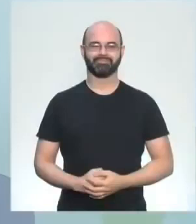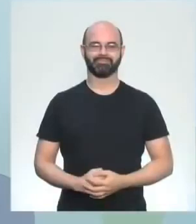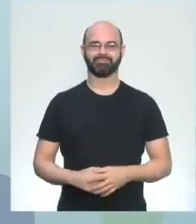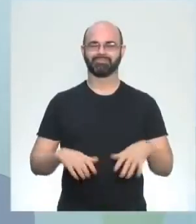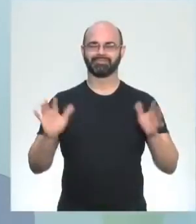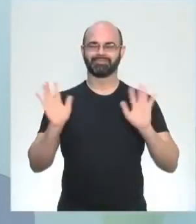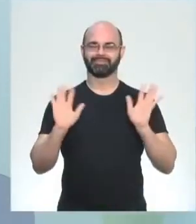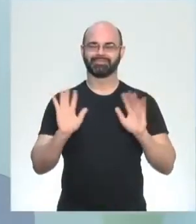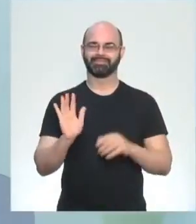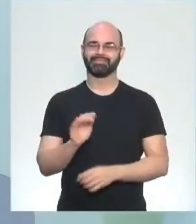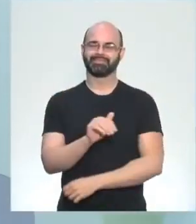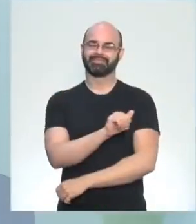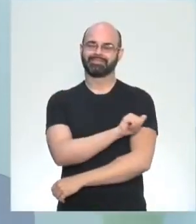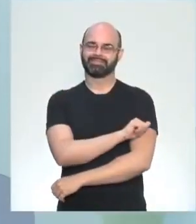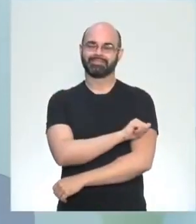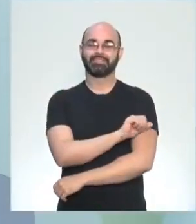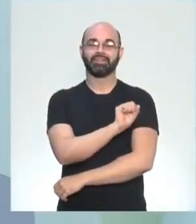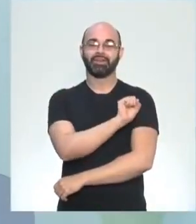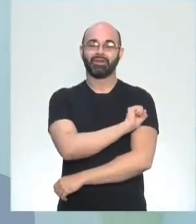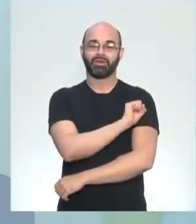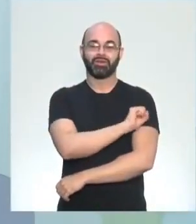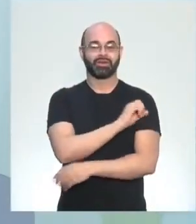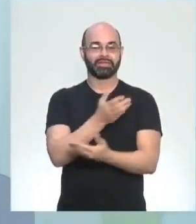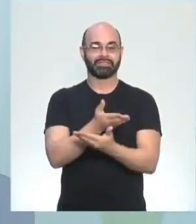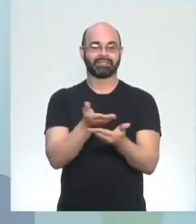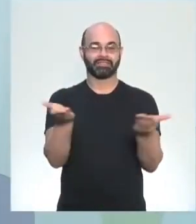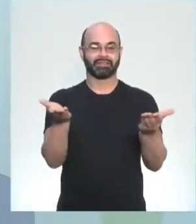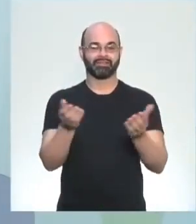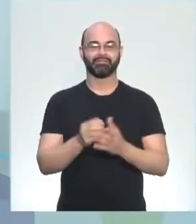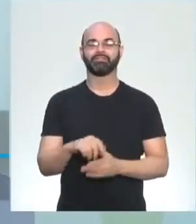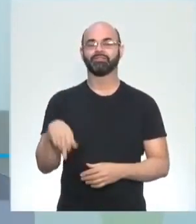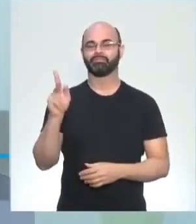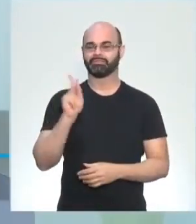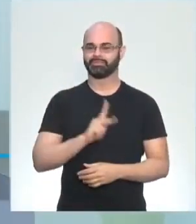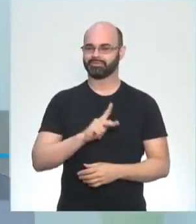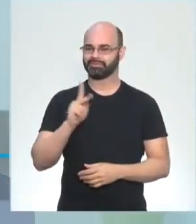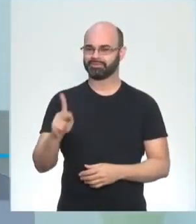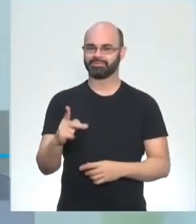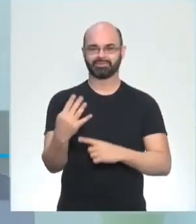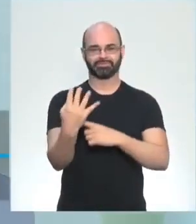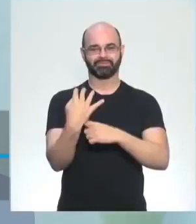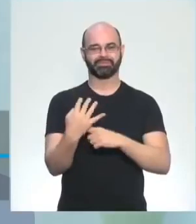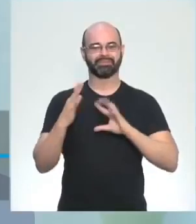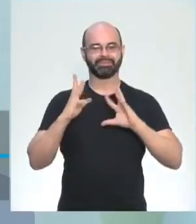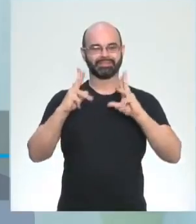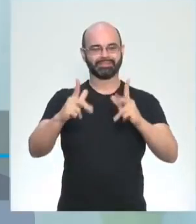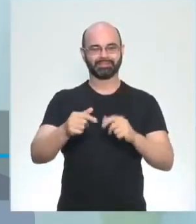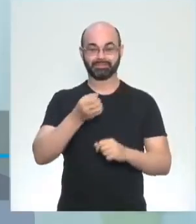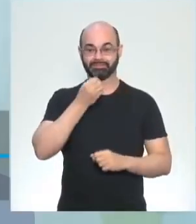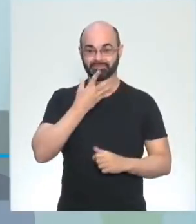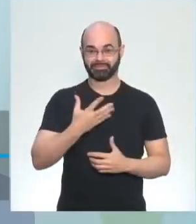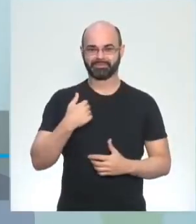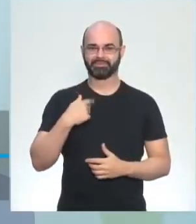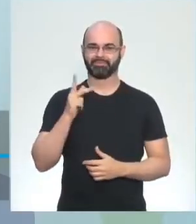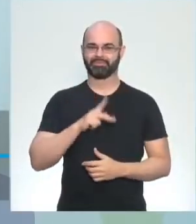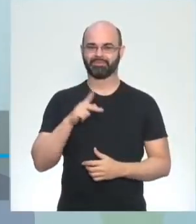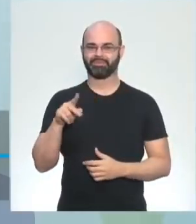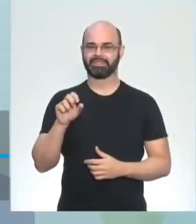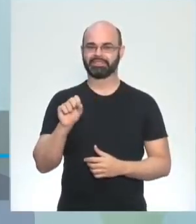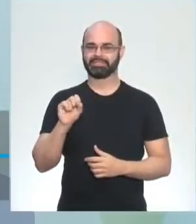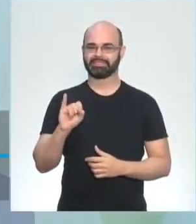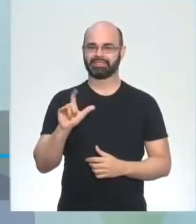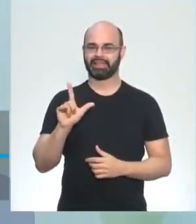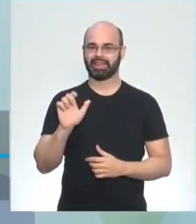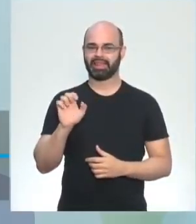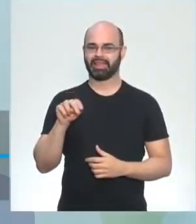Olá, estudante do 8º ano, professores e todos que nos acompanham, tudo bem? Eu sou a professora Silene Félix e hoje na nossa